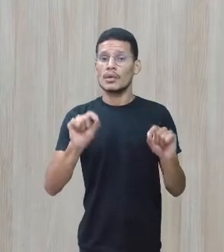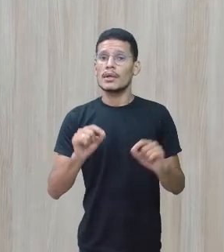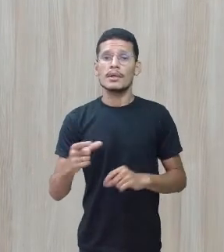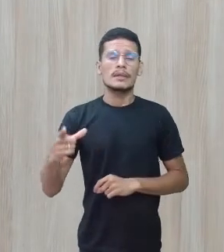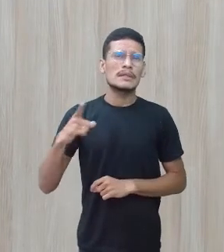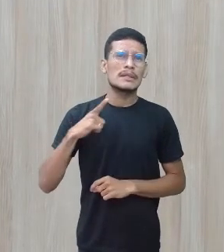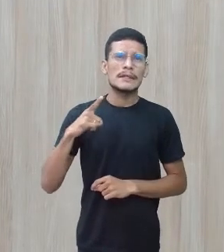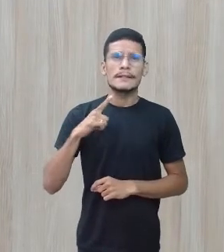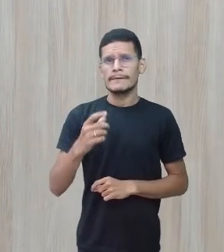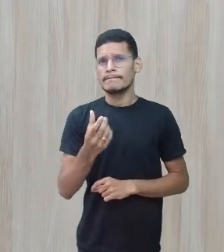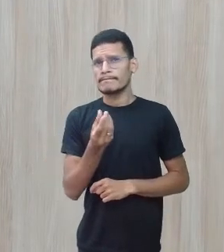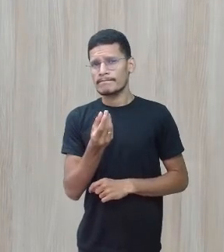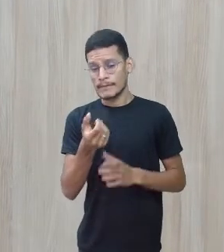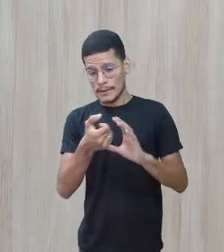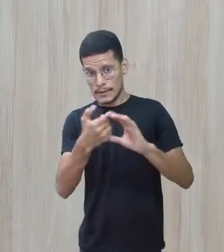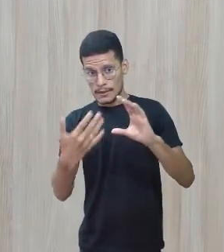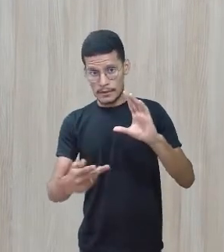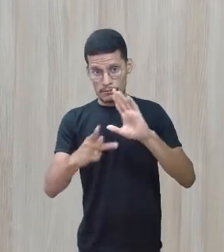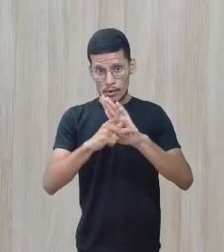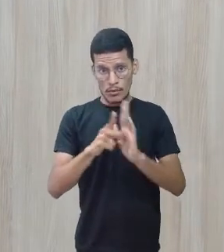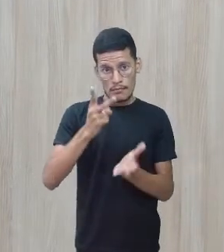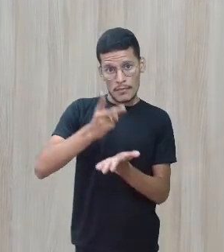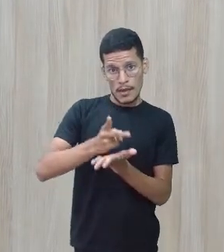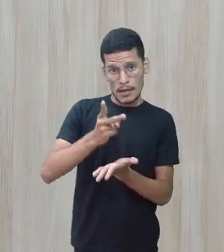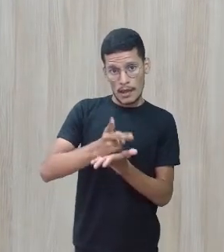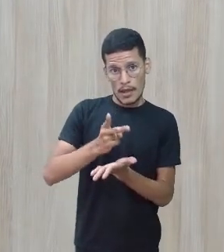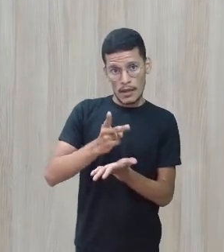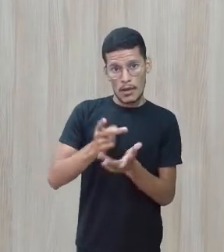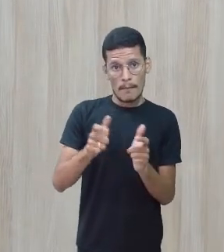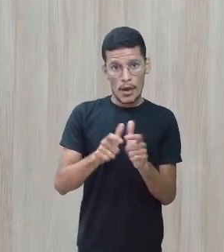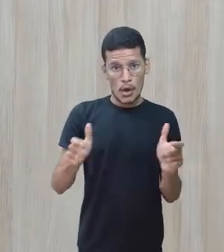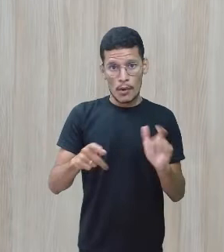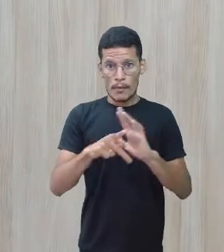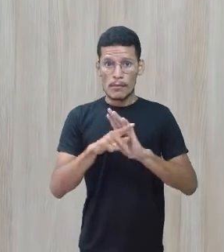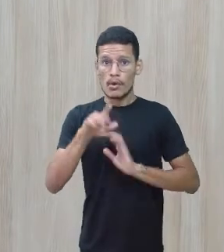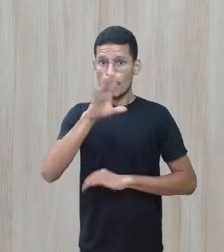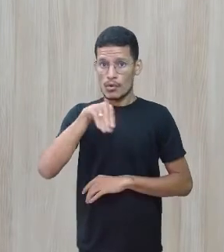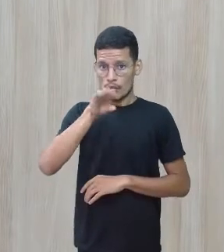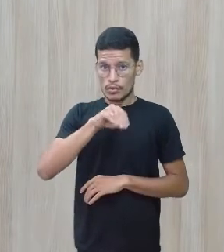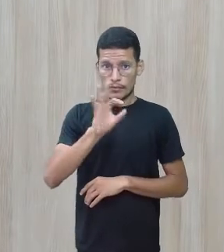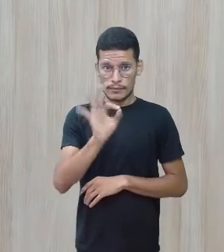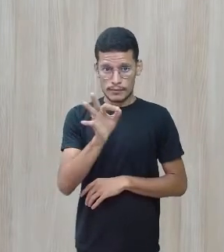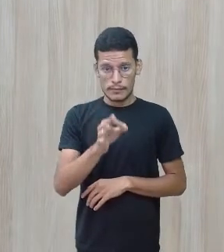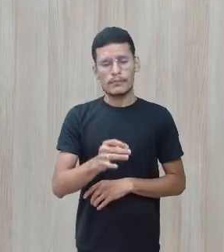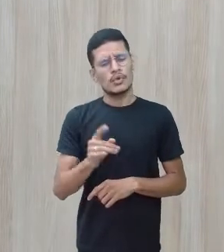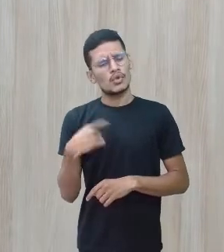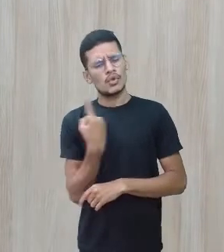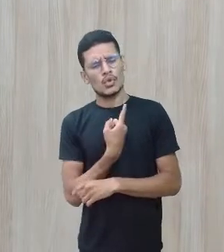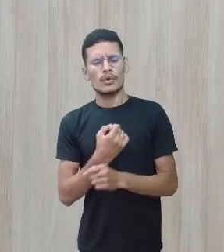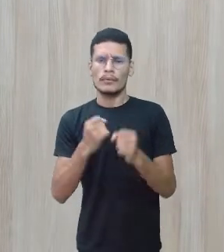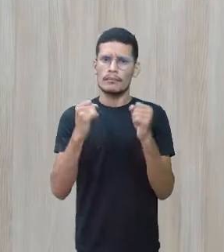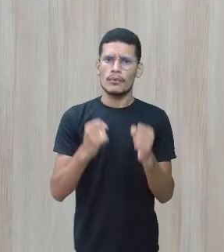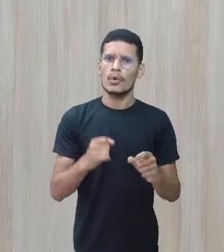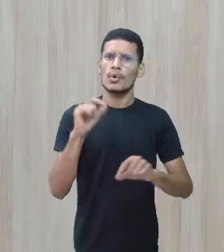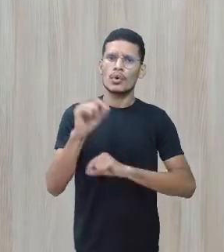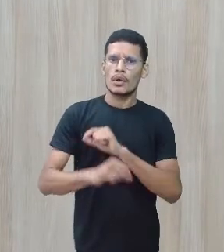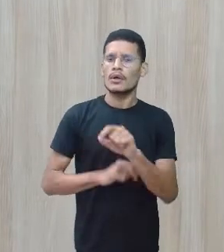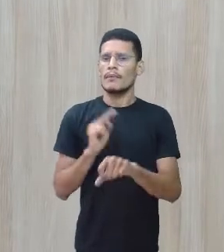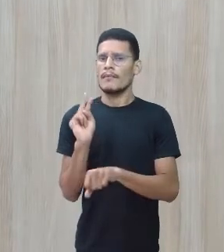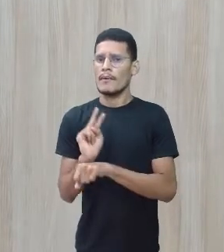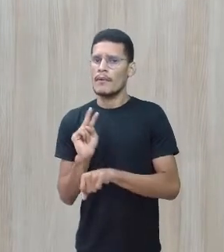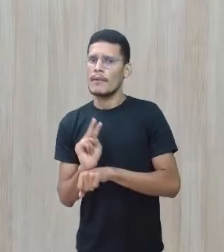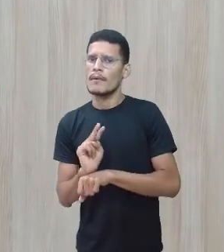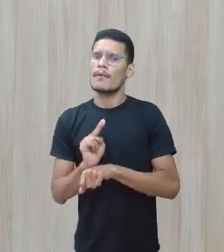uma característica de preservação muito maior que a oralidade. A gente pode preservar